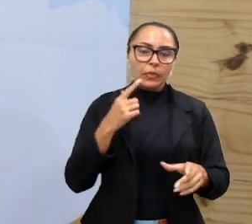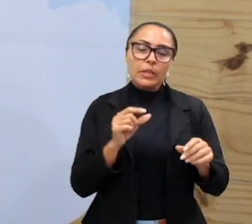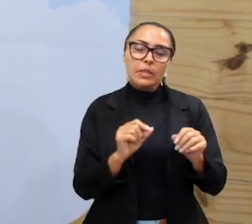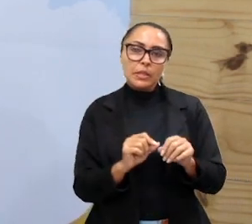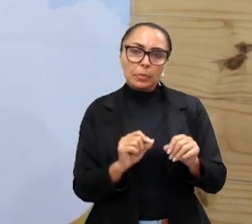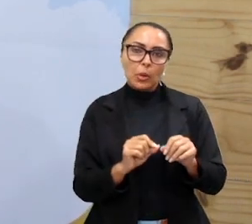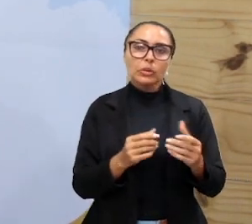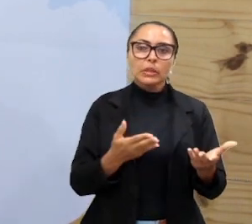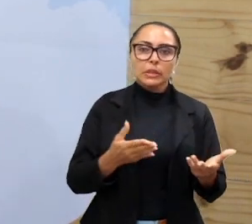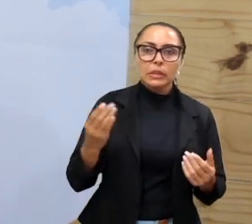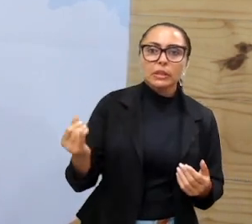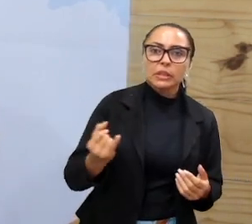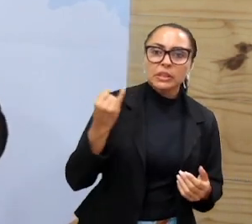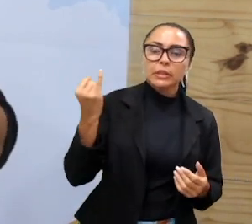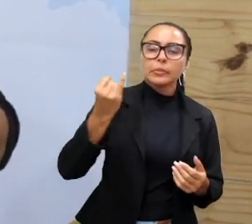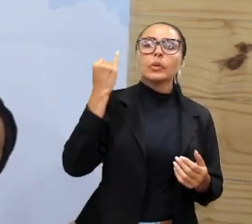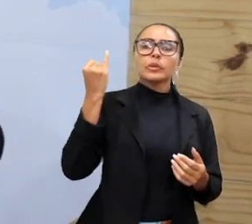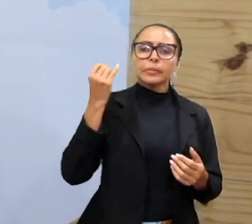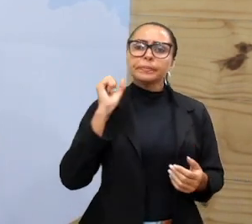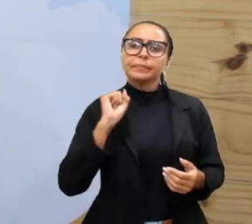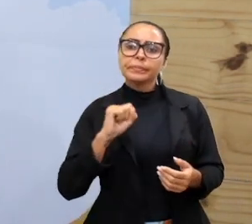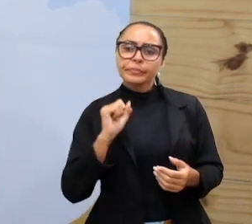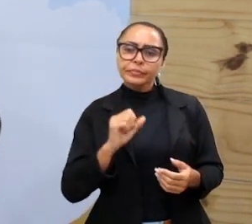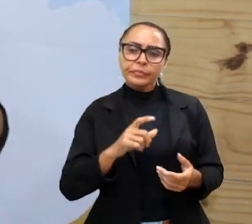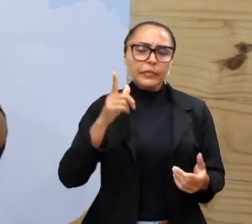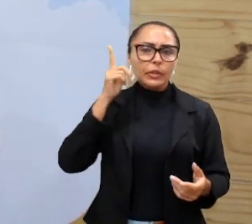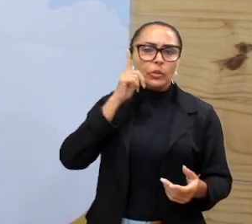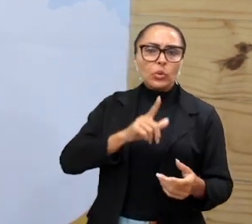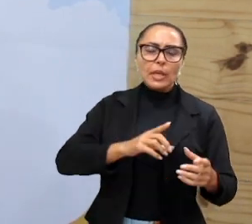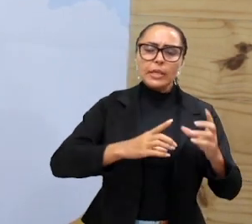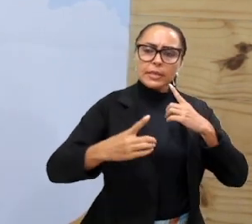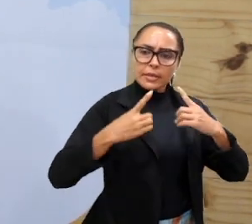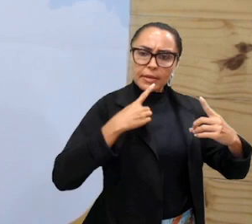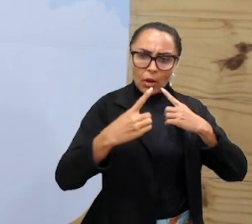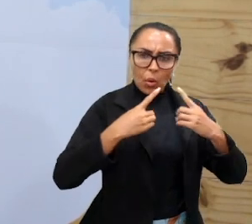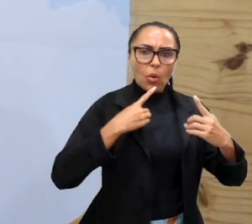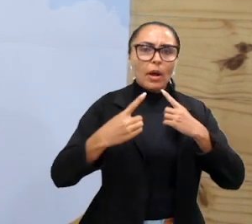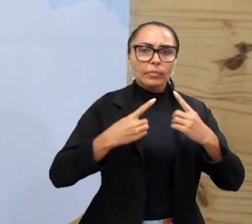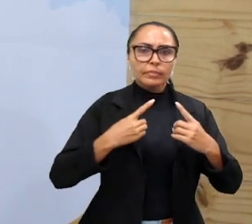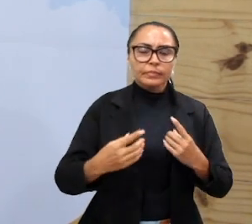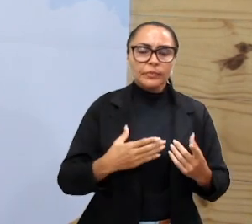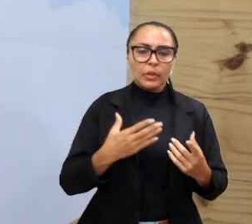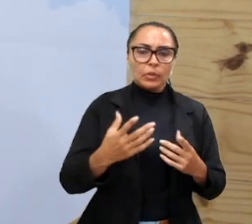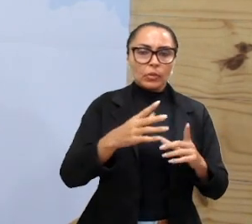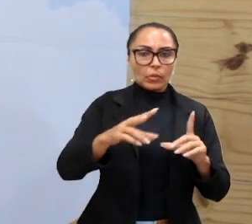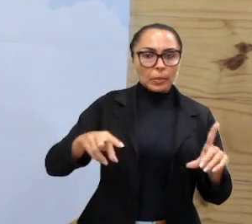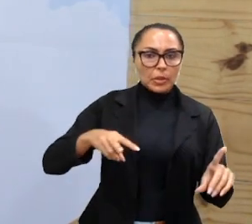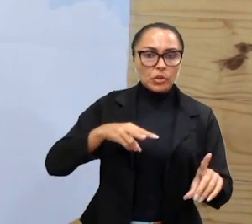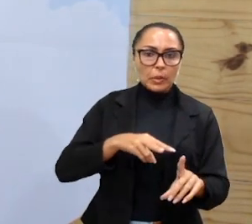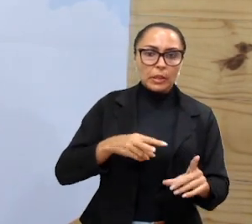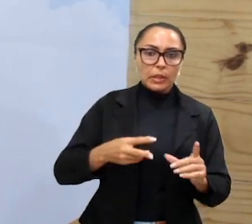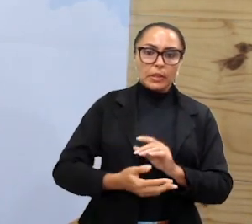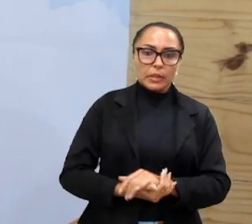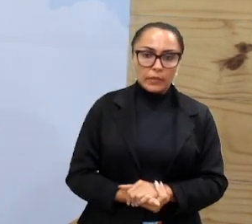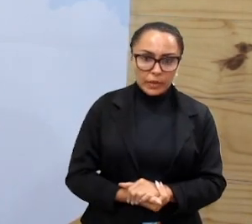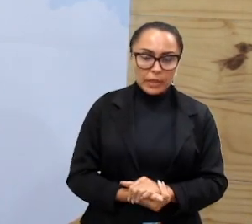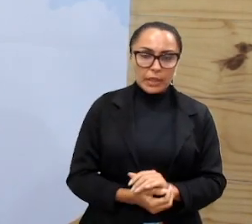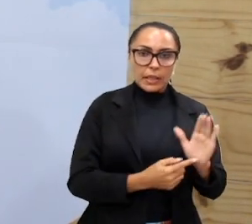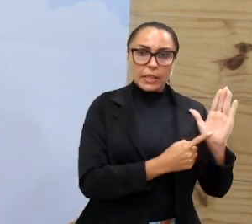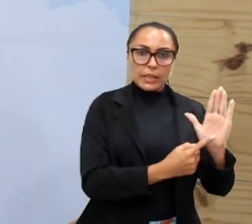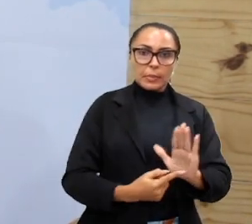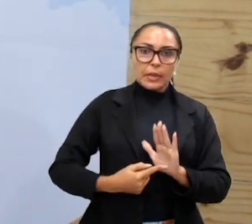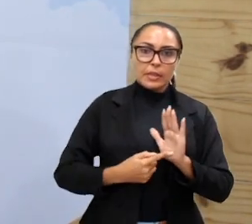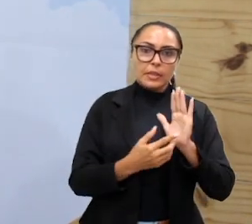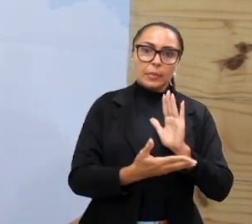necessário pensar de que forma a gente consegue dialogar com essas perspectivas que muitas vezes se apresentam para a gente de